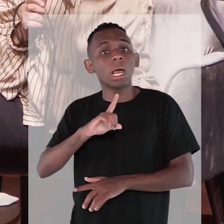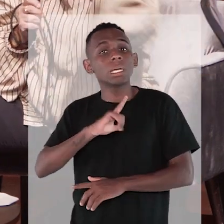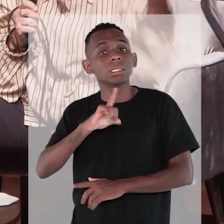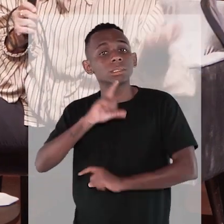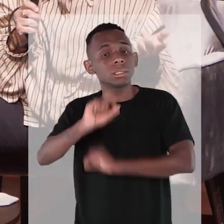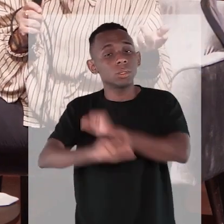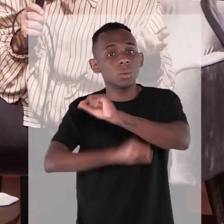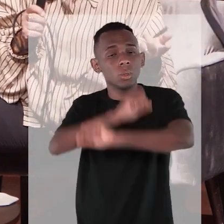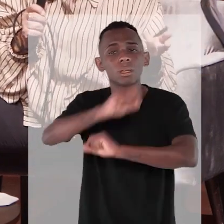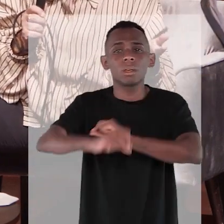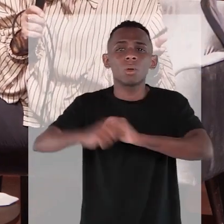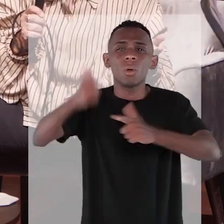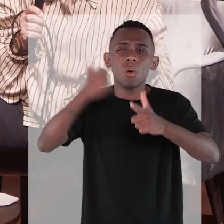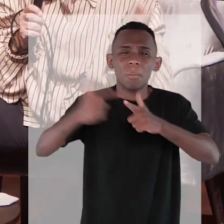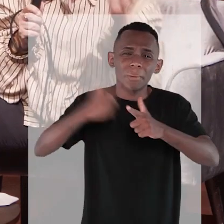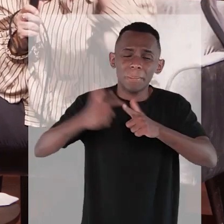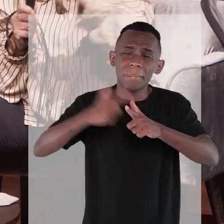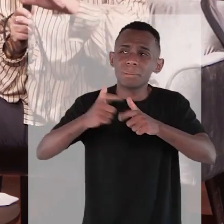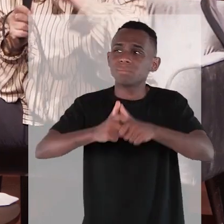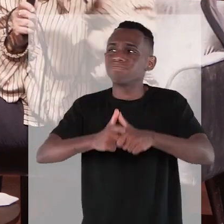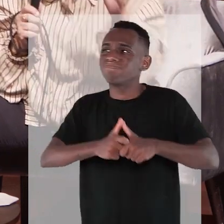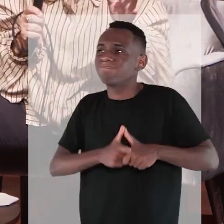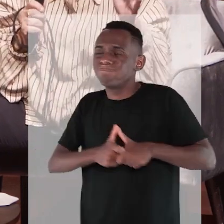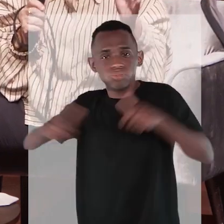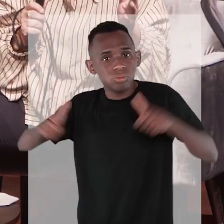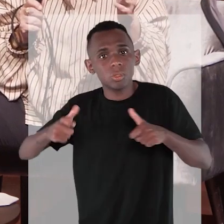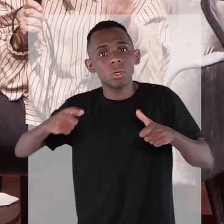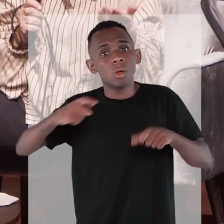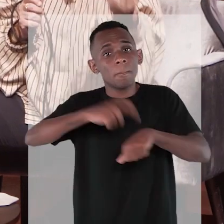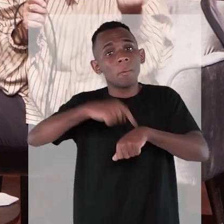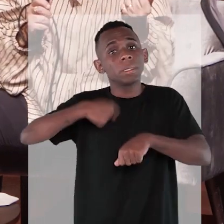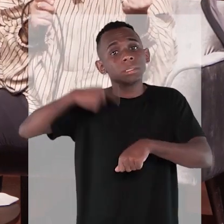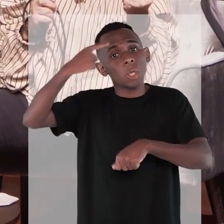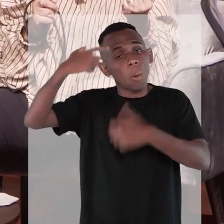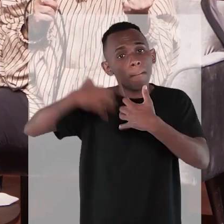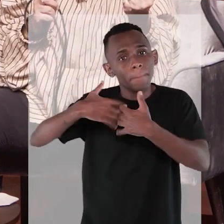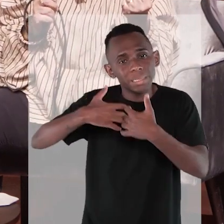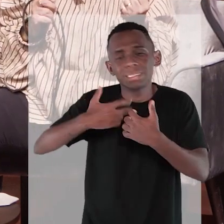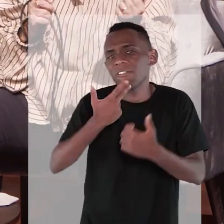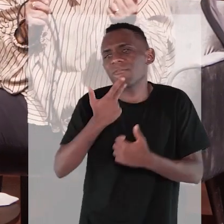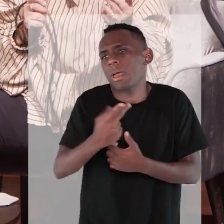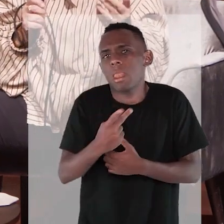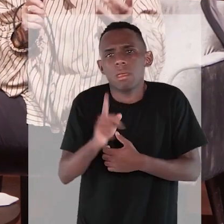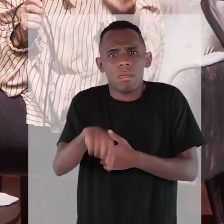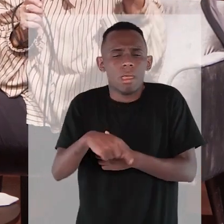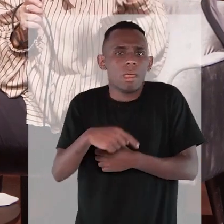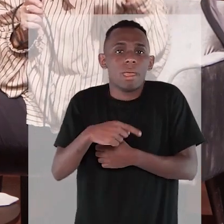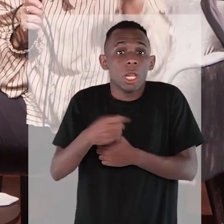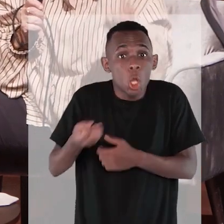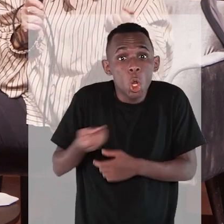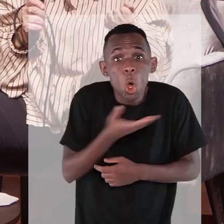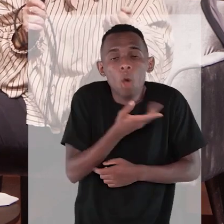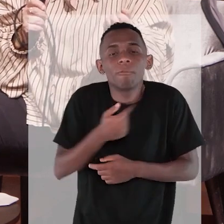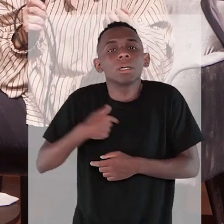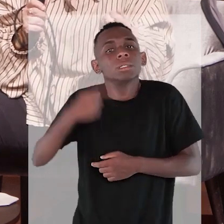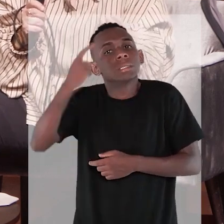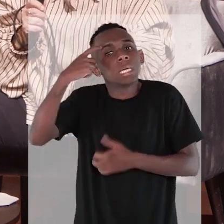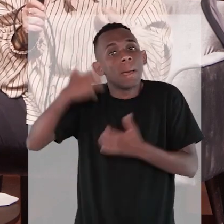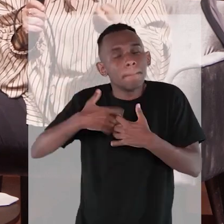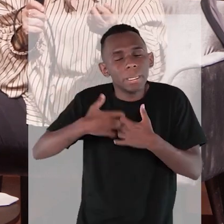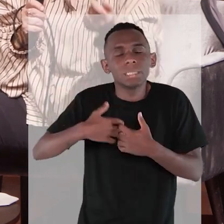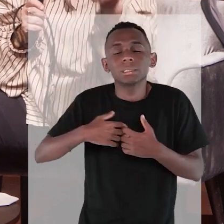o desastre é muito grande. Então, quando eu pensei, e eu disse que era inédito, Porque quando eu penso na